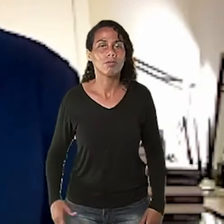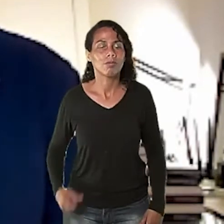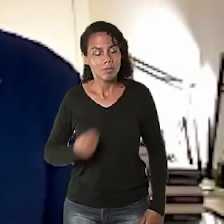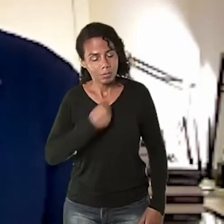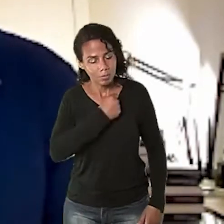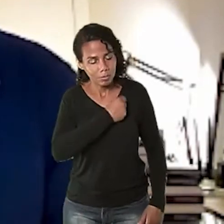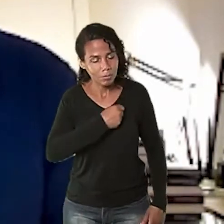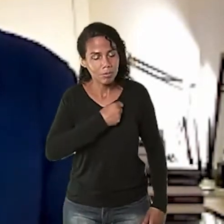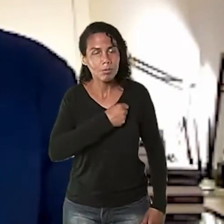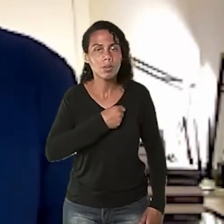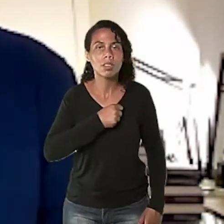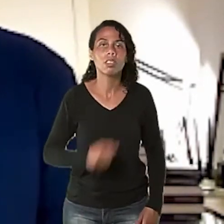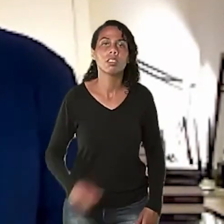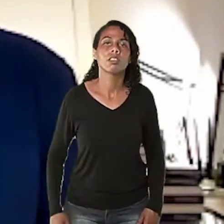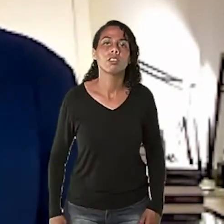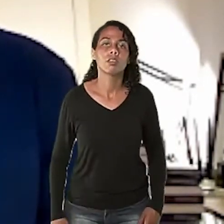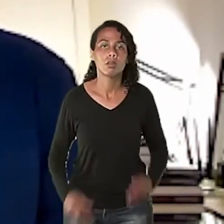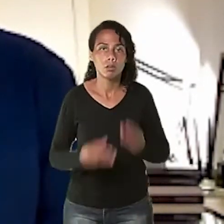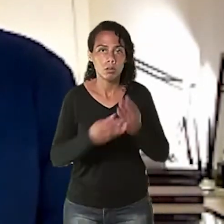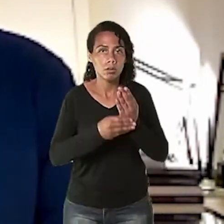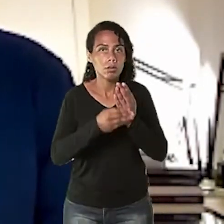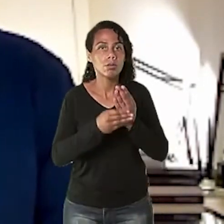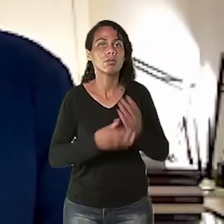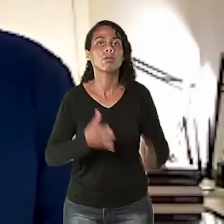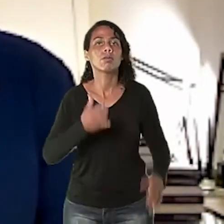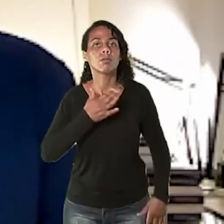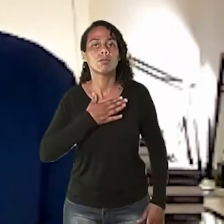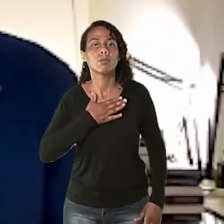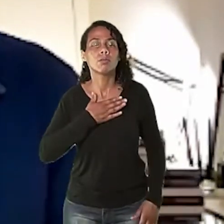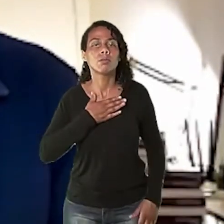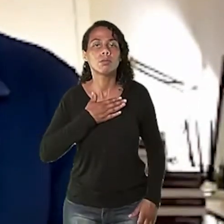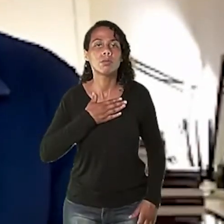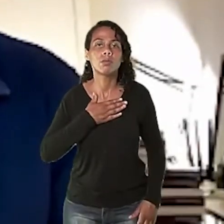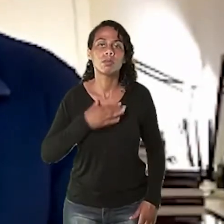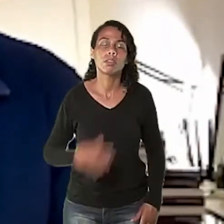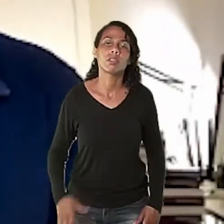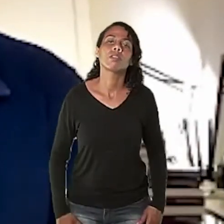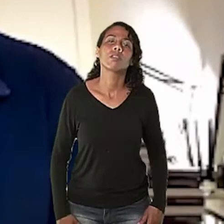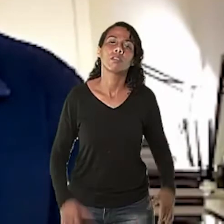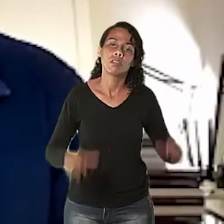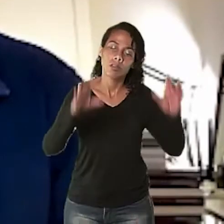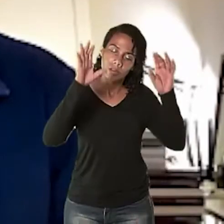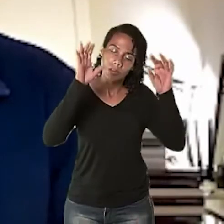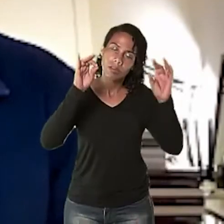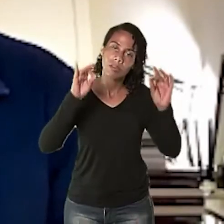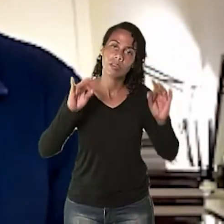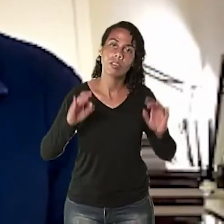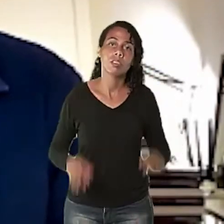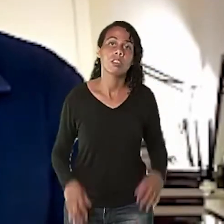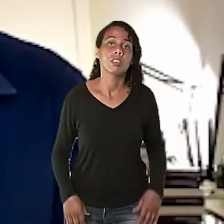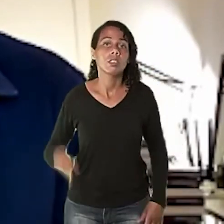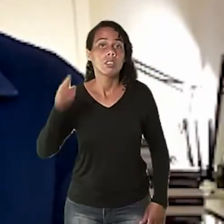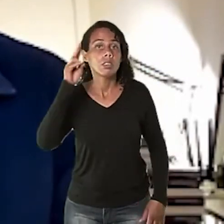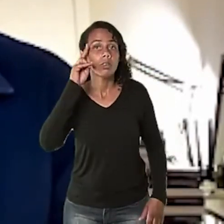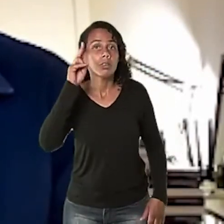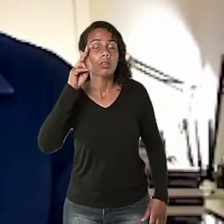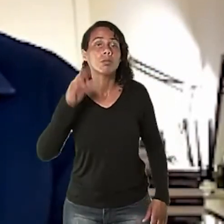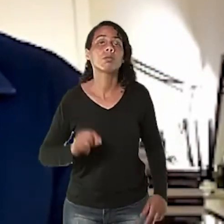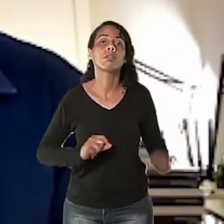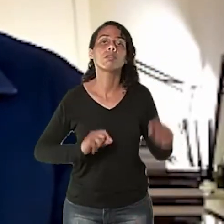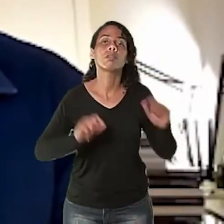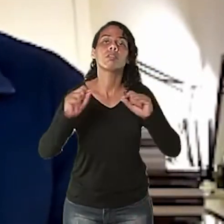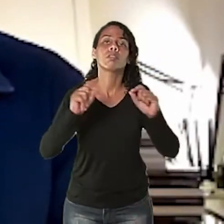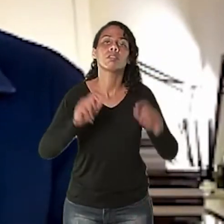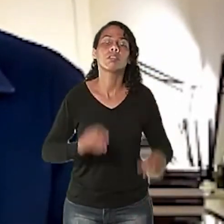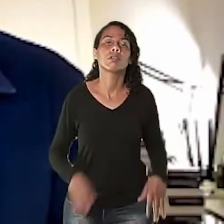retrata. Mas eu queria colocar isso um pouco em contexto do que a gente está vivendo também nesse país agora, sabe? Chegar num